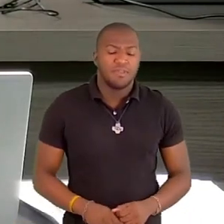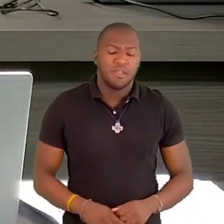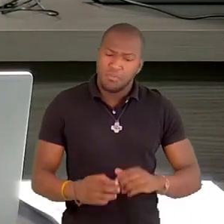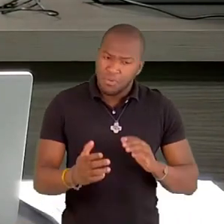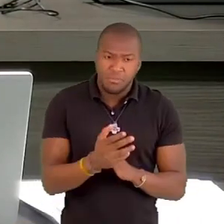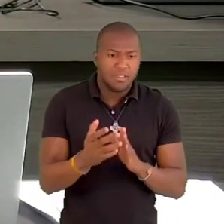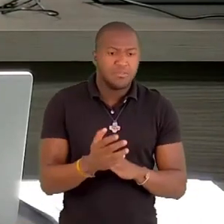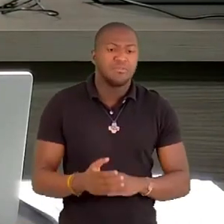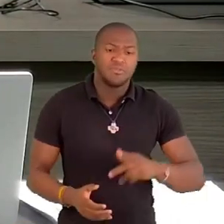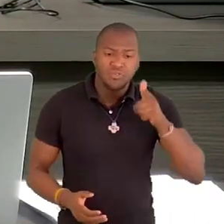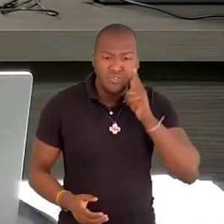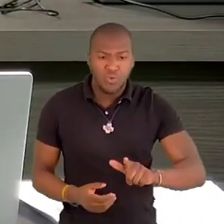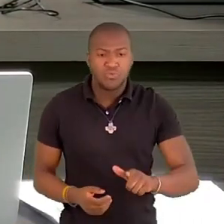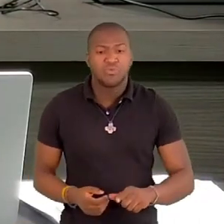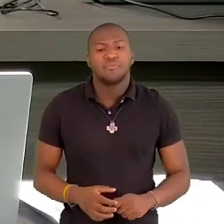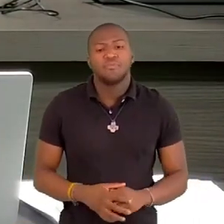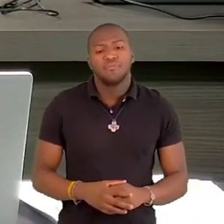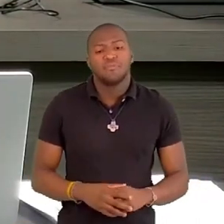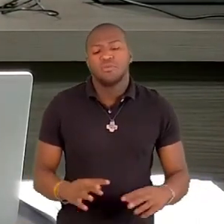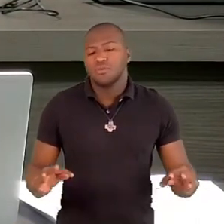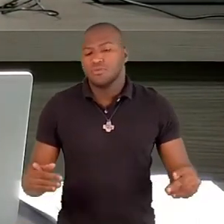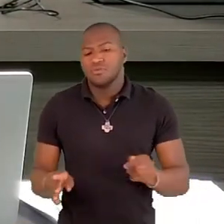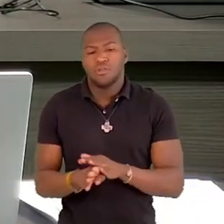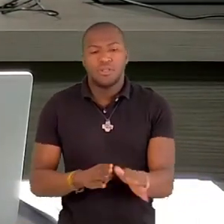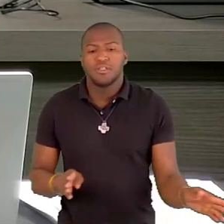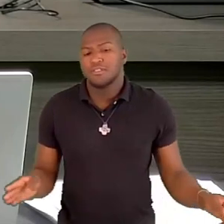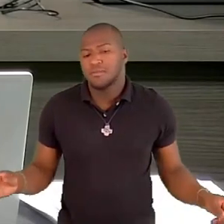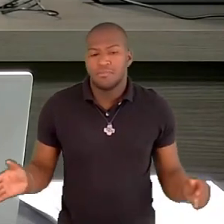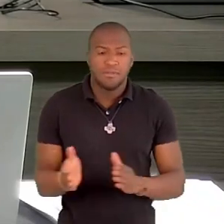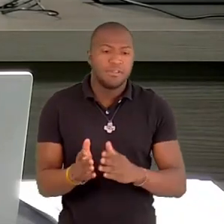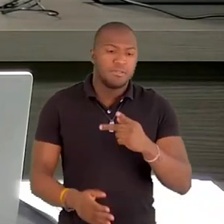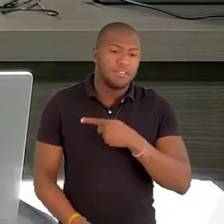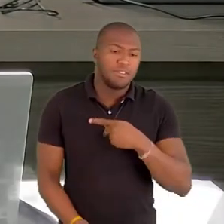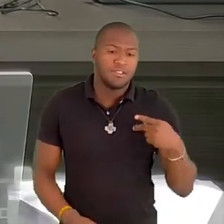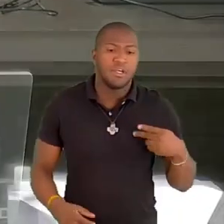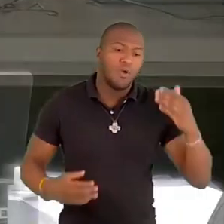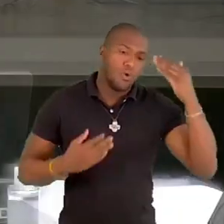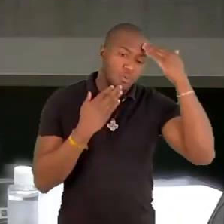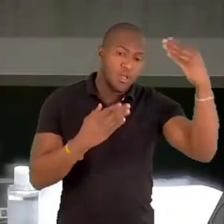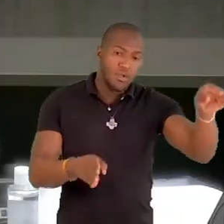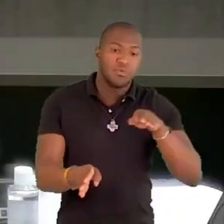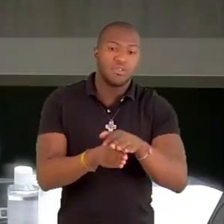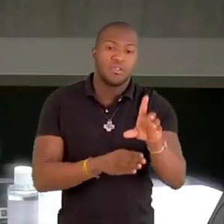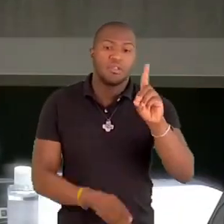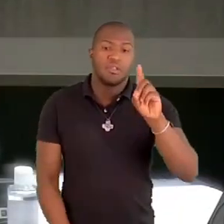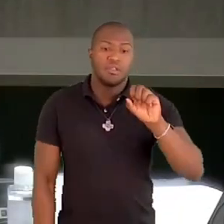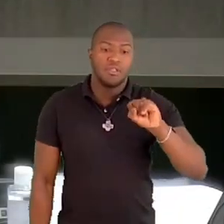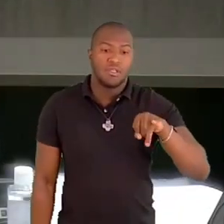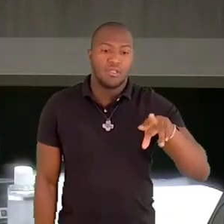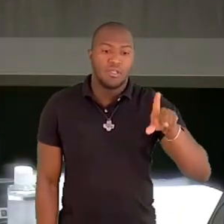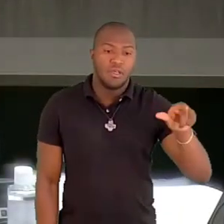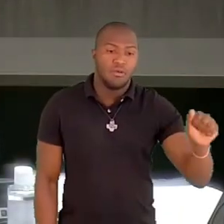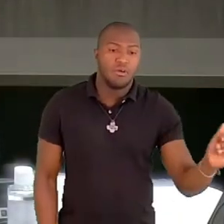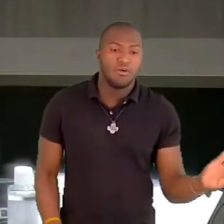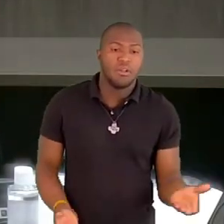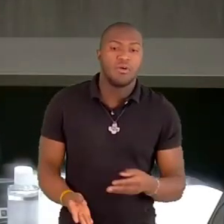já colocados, e muito bem colocados, por todos os meus colegas. Então, parabéns, presidente. Obrigado, conselheiro Daniel Carne. Com a palavra, o